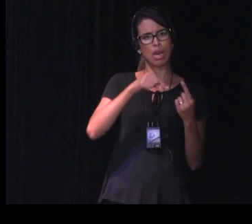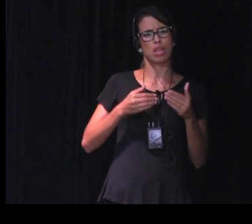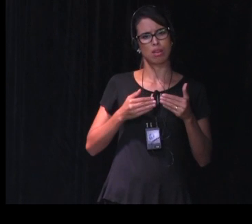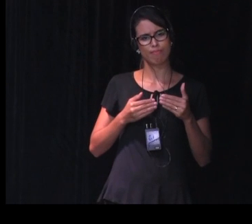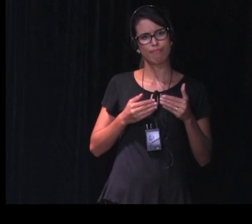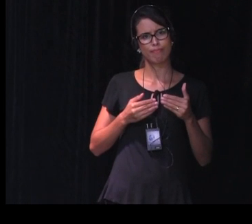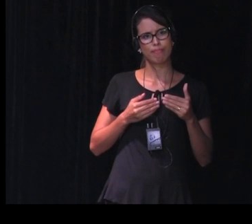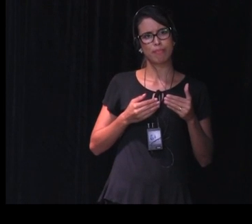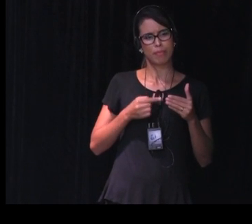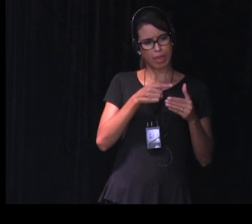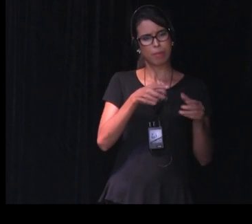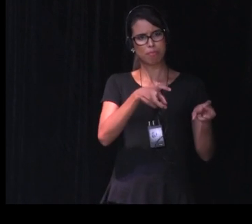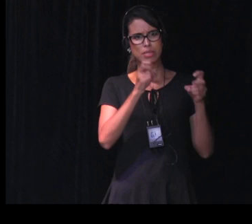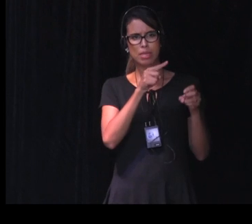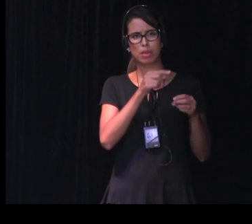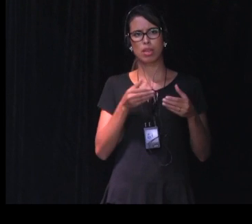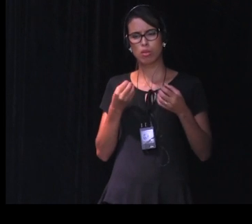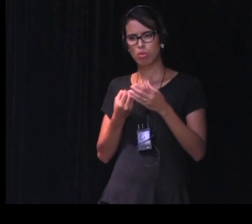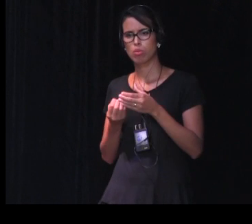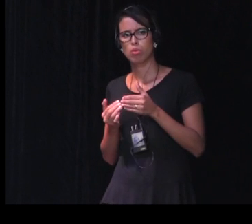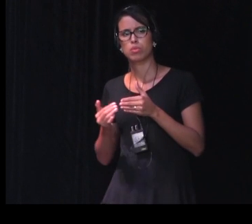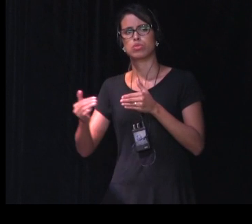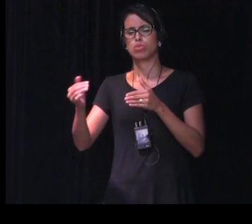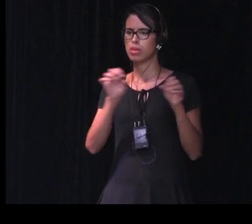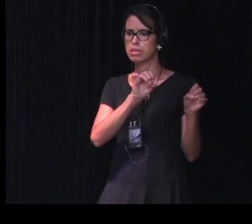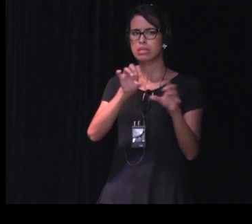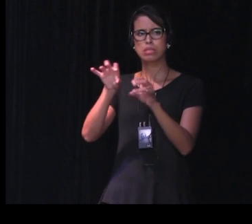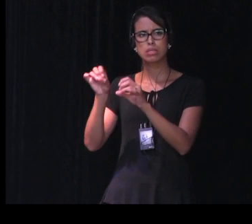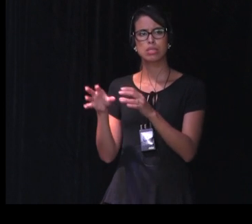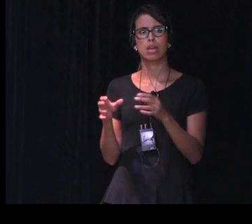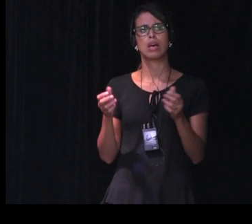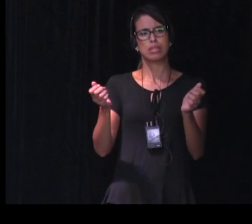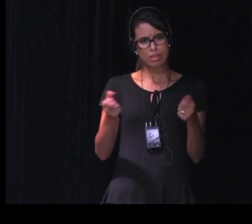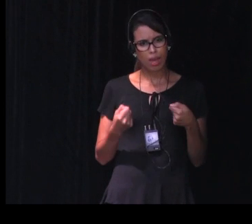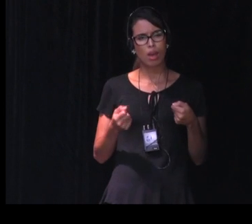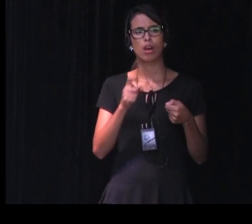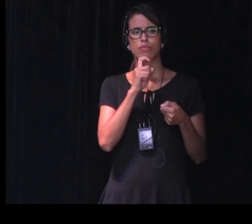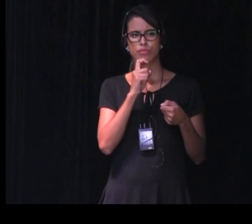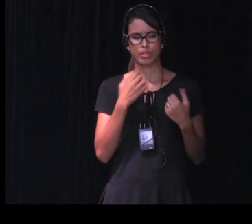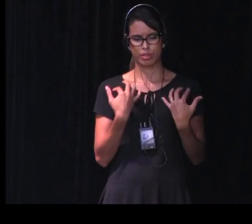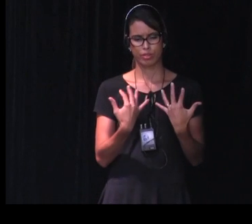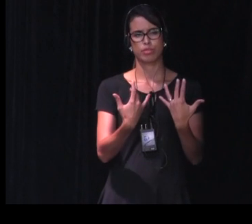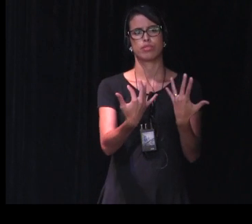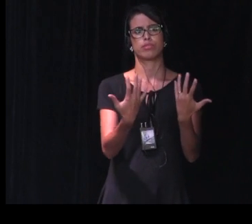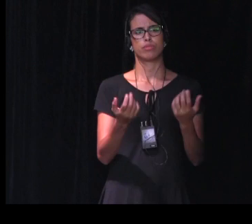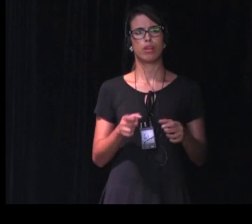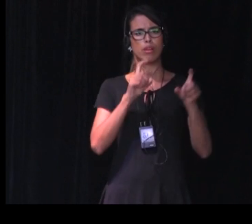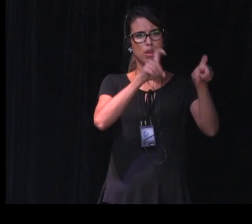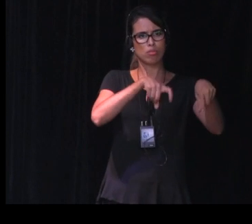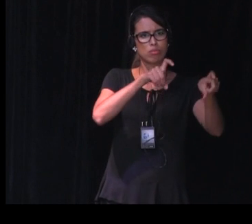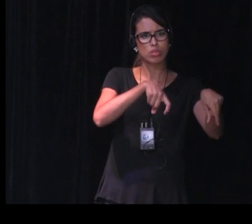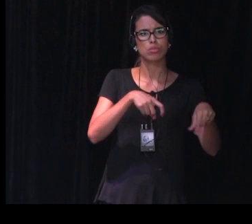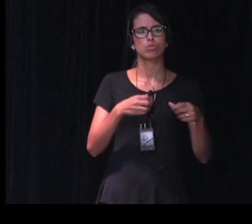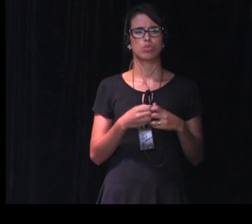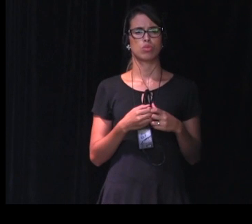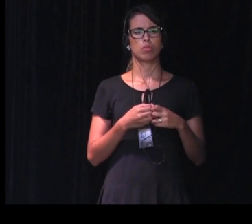e ensinado este país, de alguma maneira, a urbanizar-se, e aquilo que ele dizia, vamos